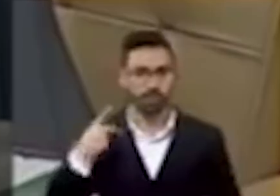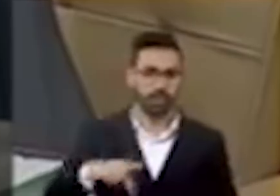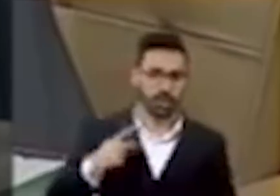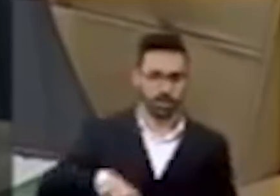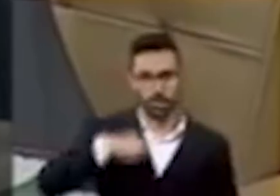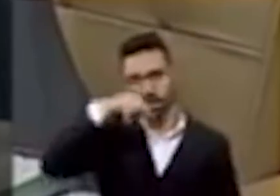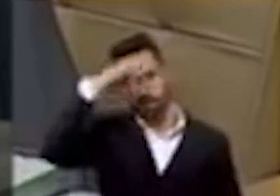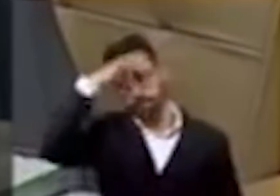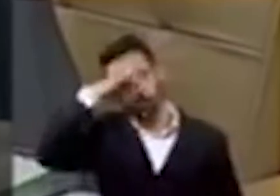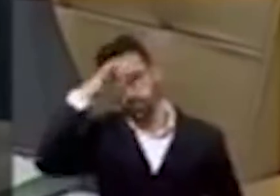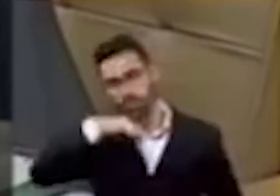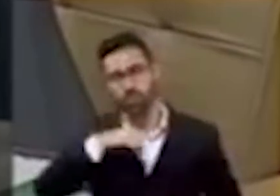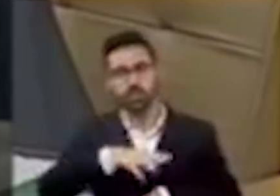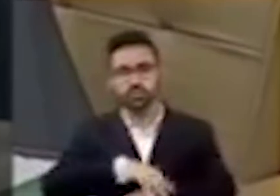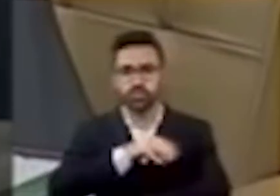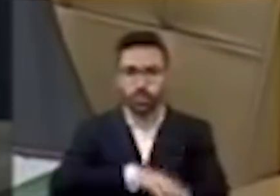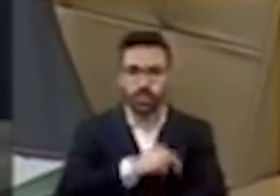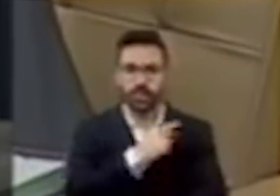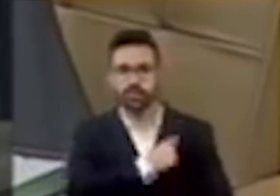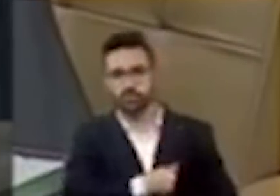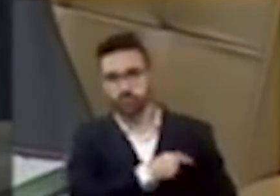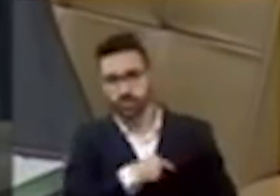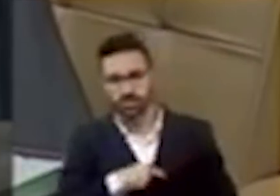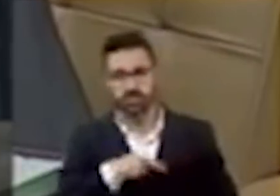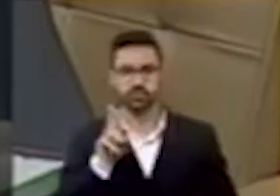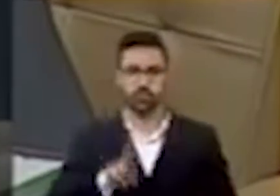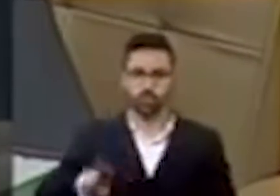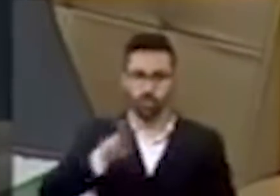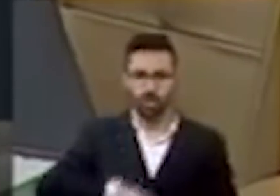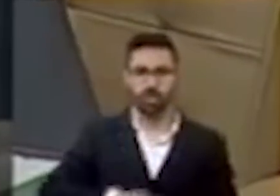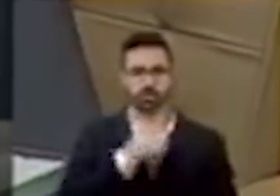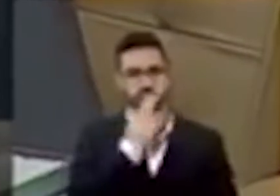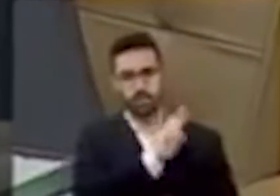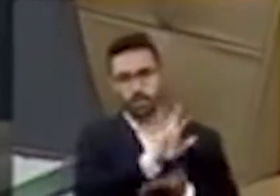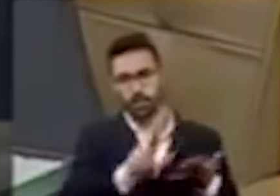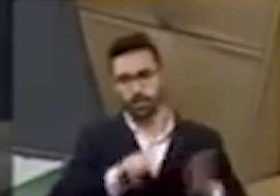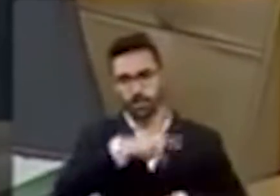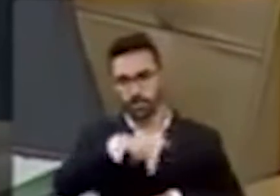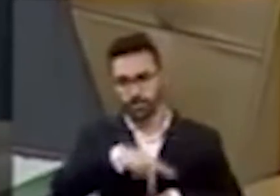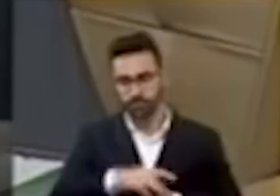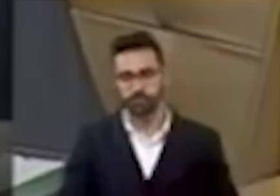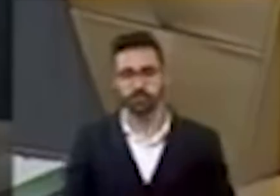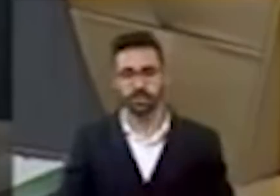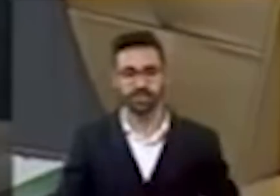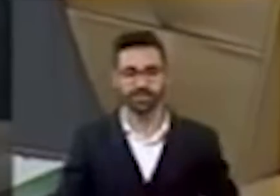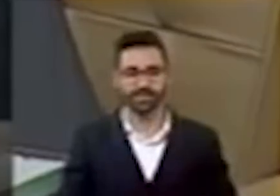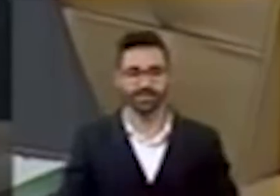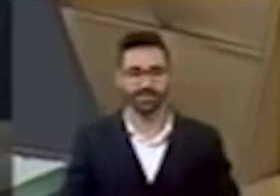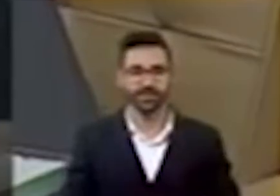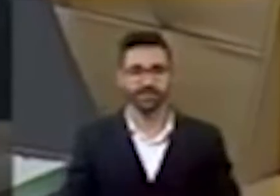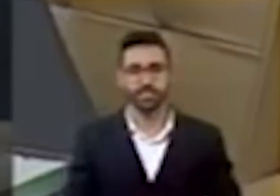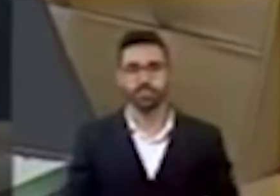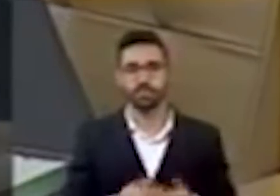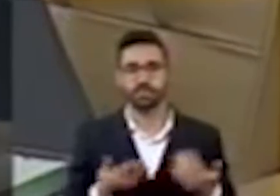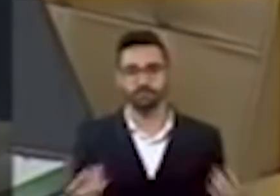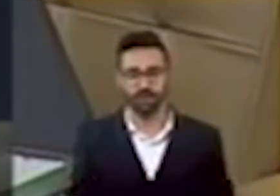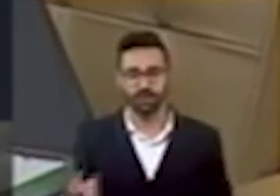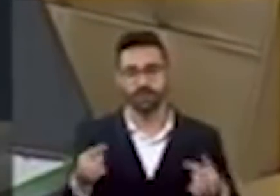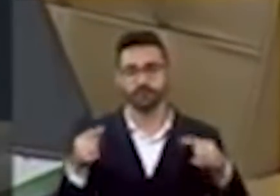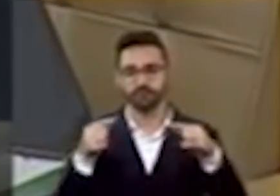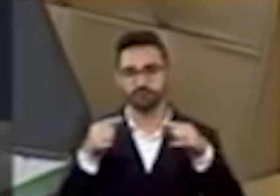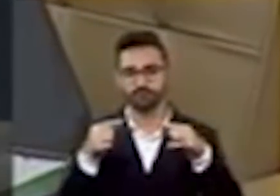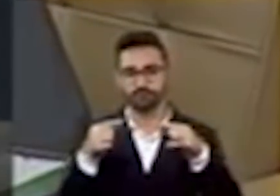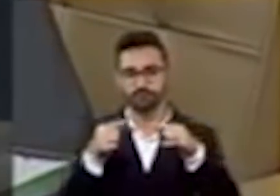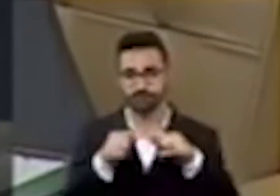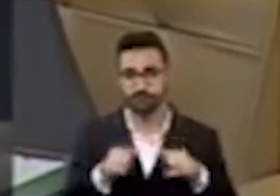Portugal, Suécia, Suíça, Uruguai, de forma exemplificativa. A questão da compatibilização do indulto